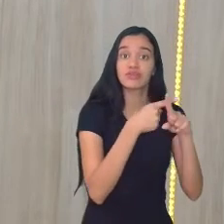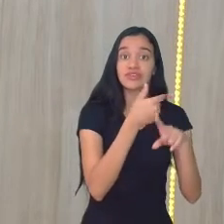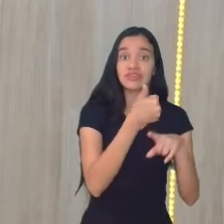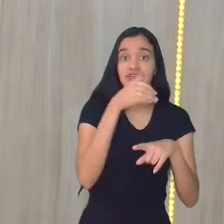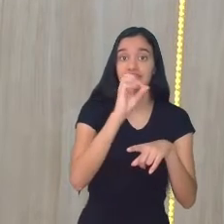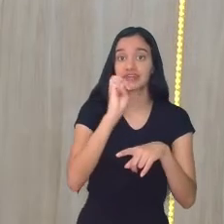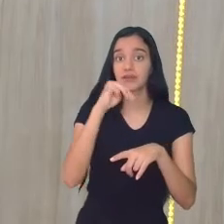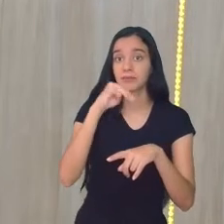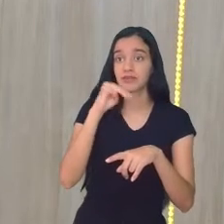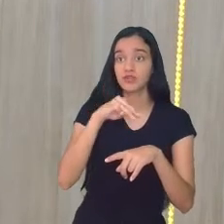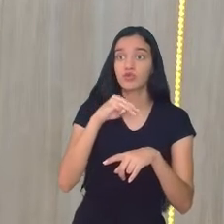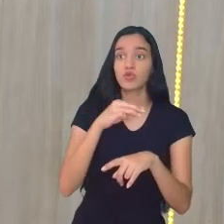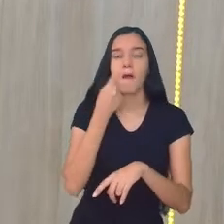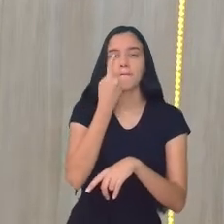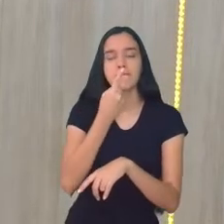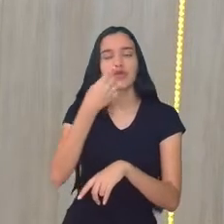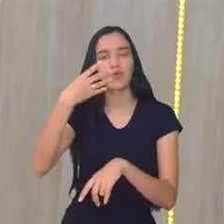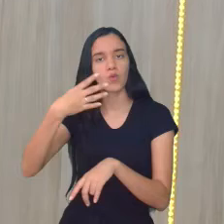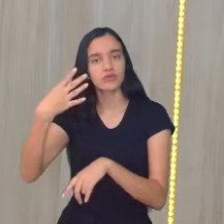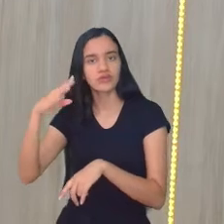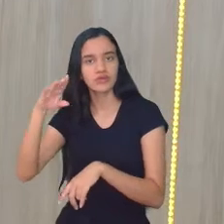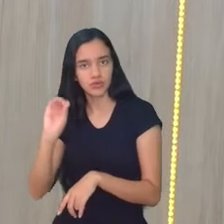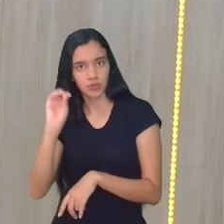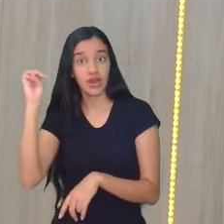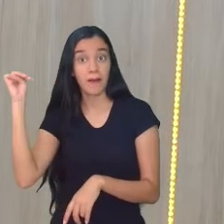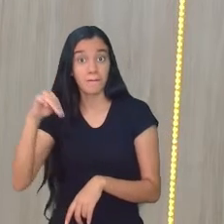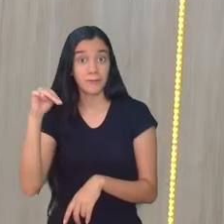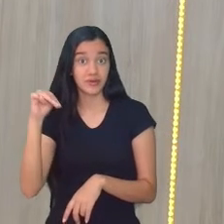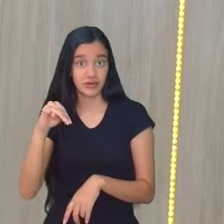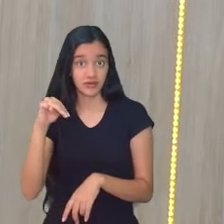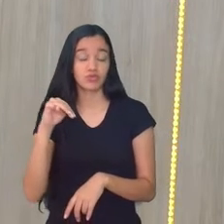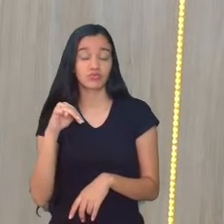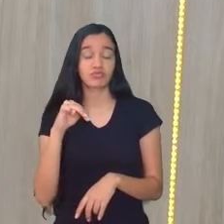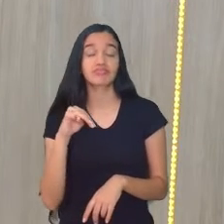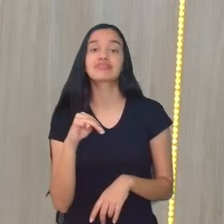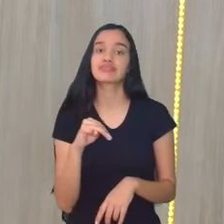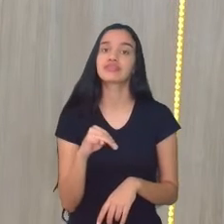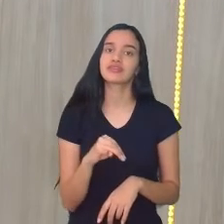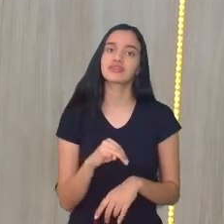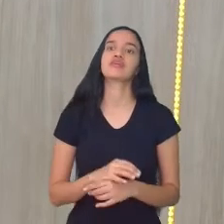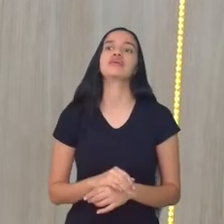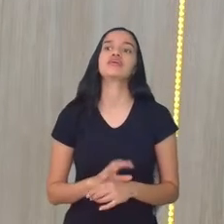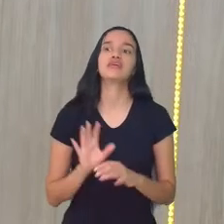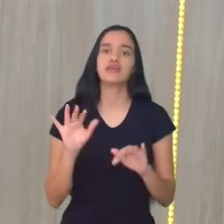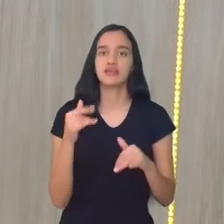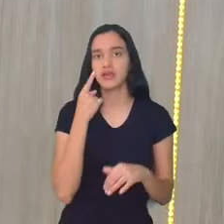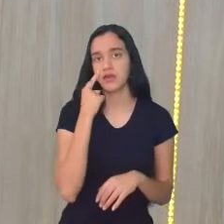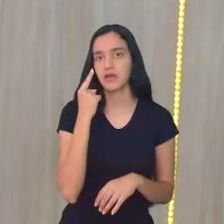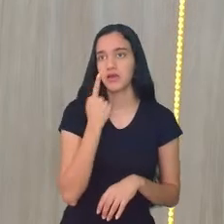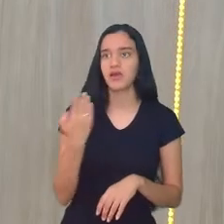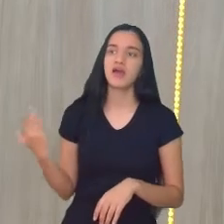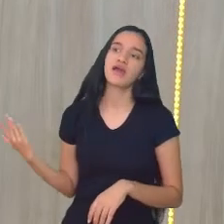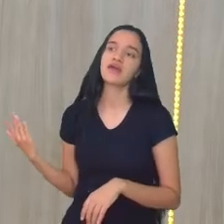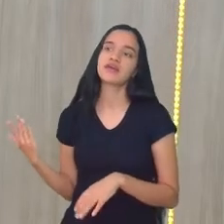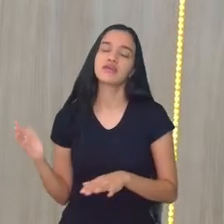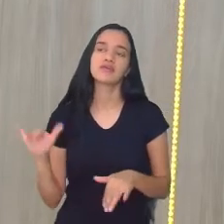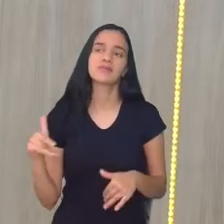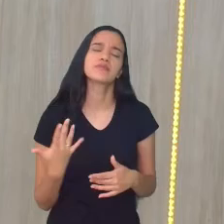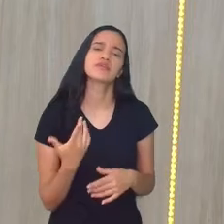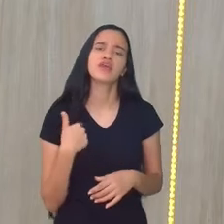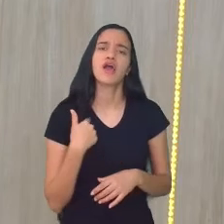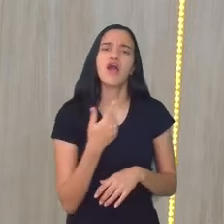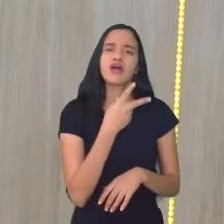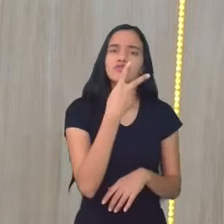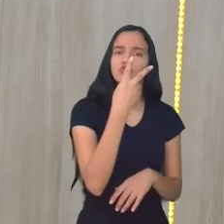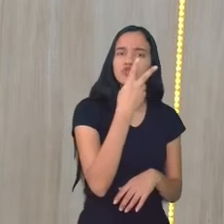minutos dá 1.440 minutos. Um dia tem 1.440 minutos. E a mesma coisa para o